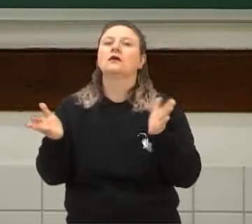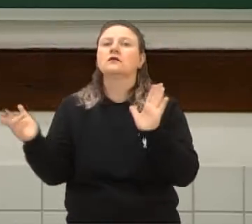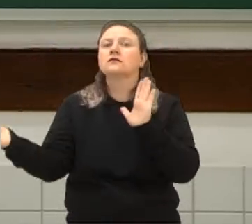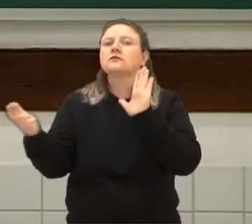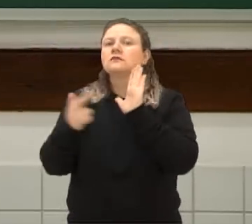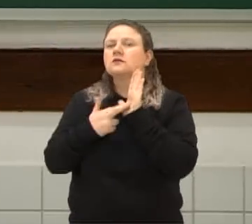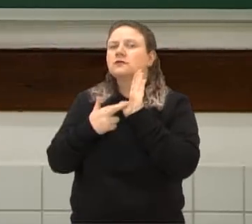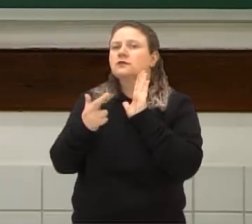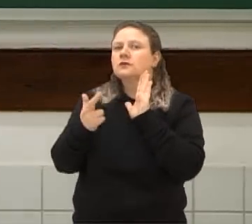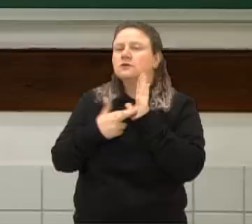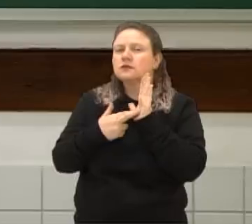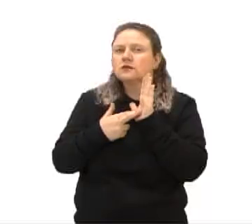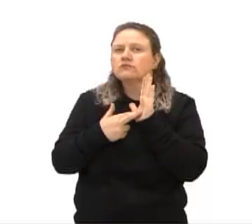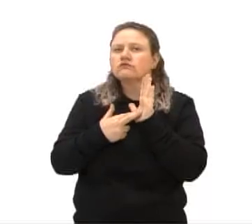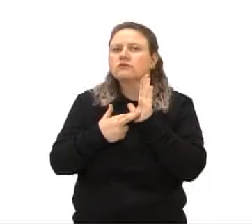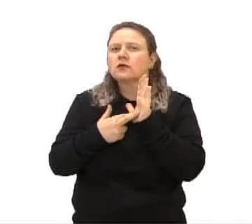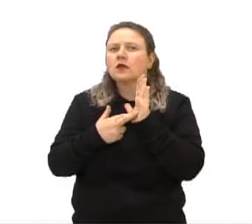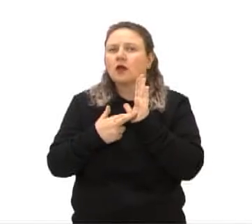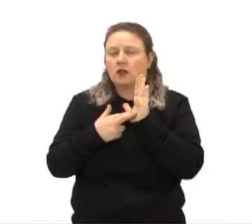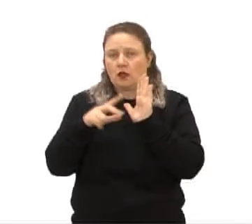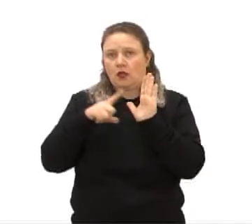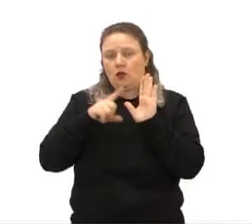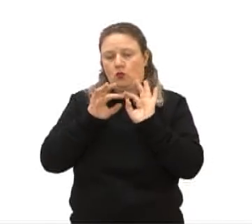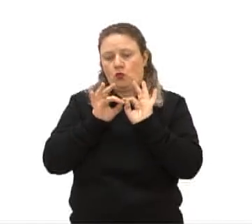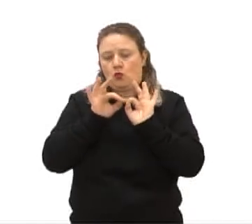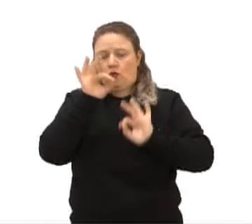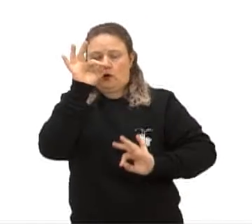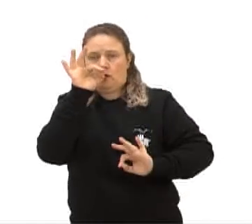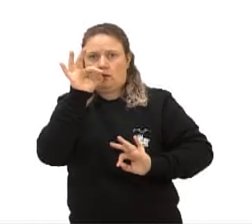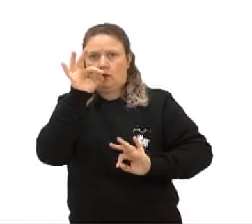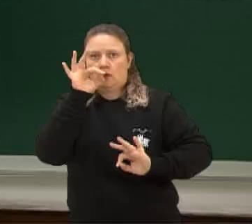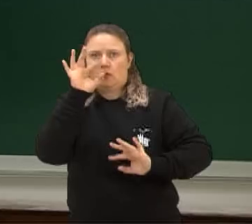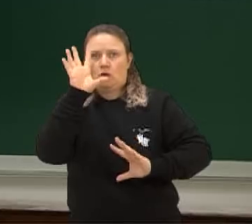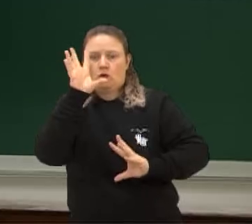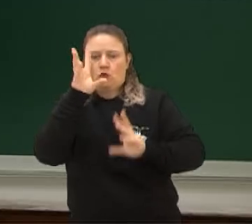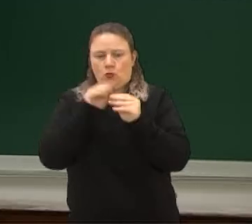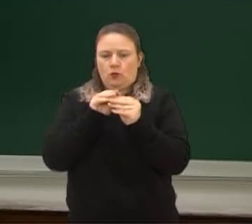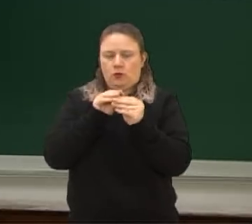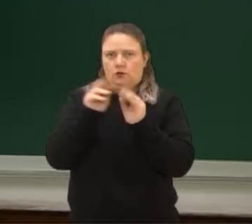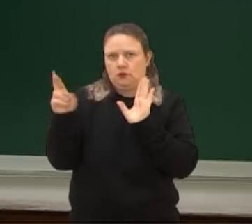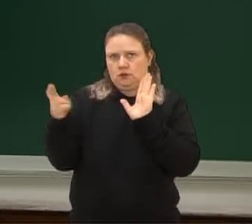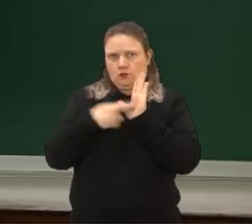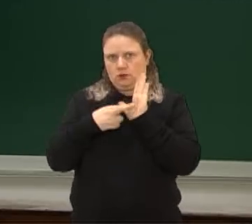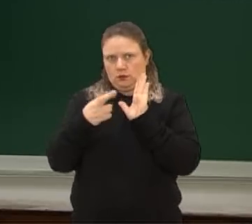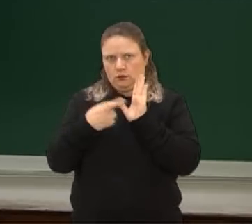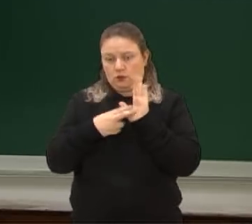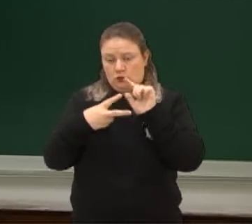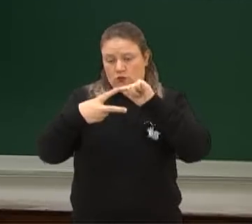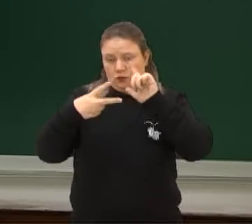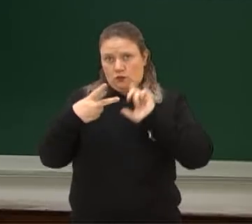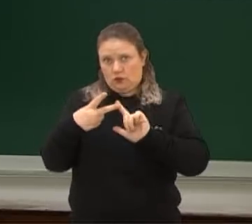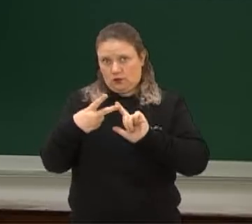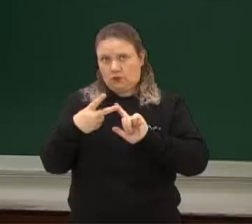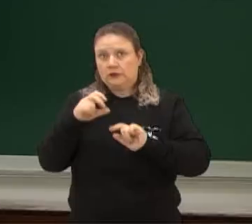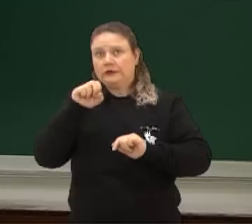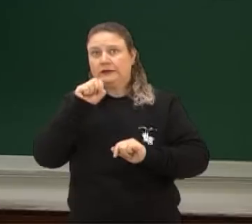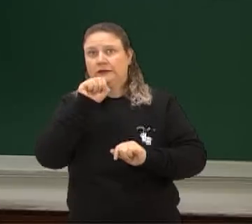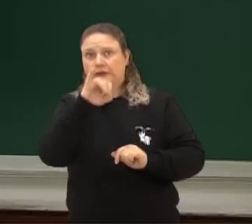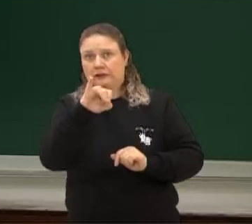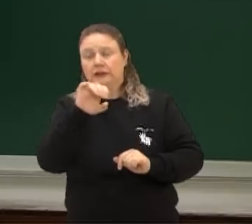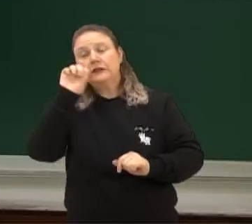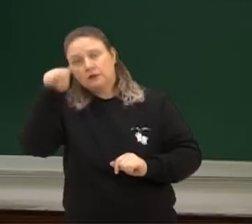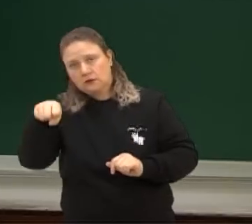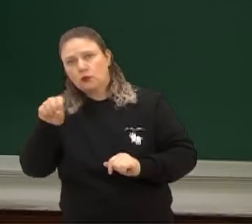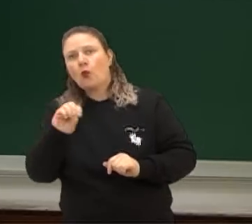aqui usando a forma longa e a forma curta de resposta. Você vai dar as duas opções, se sim ou se